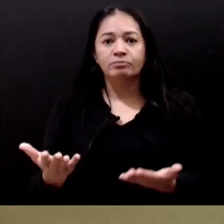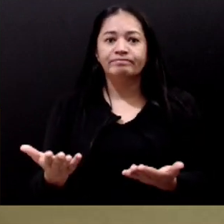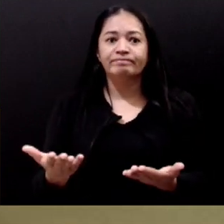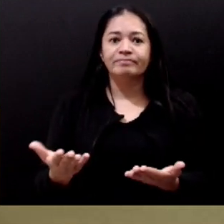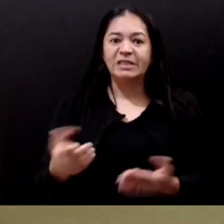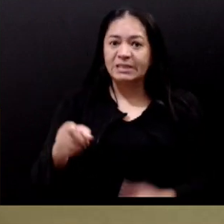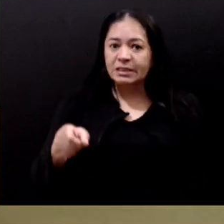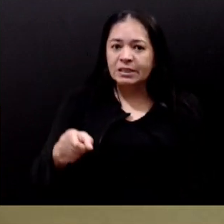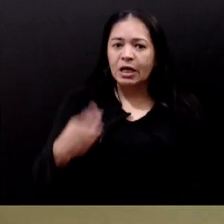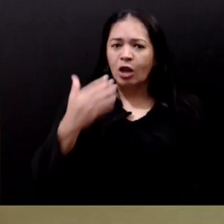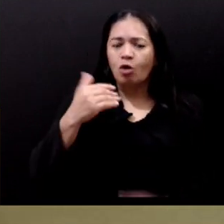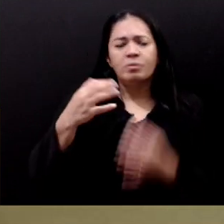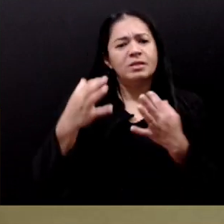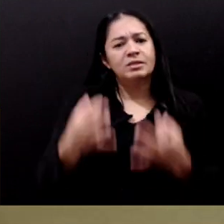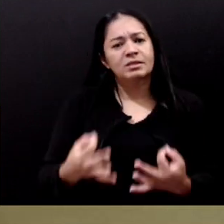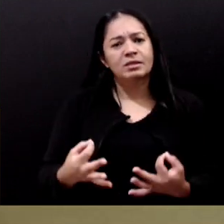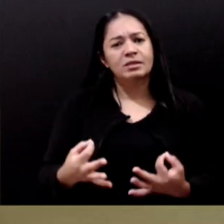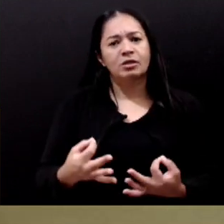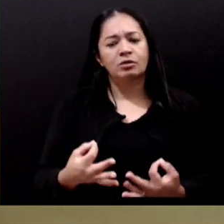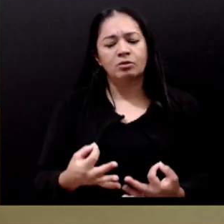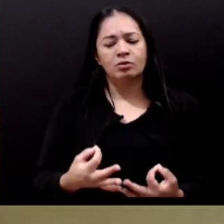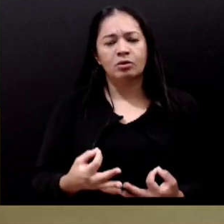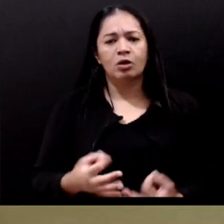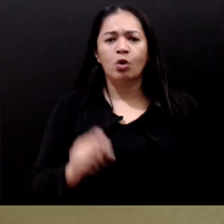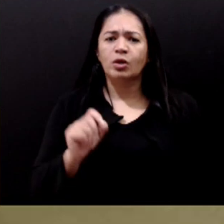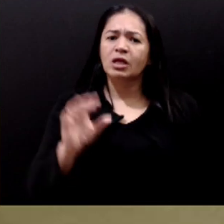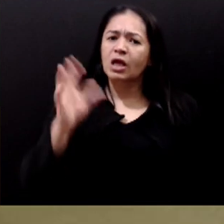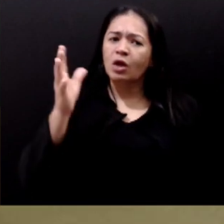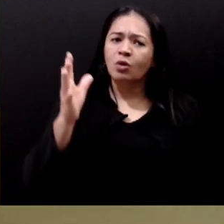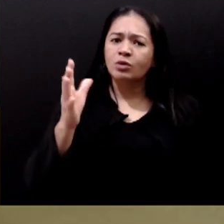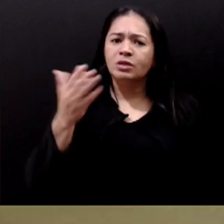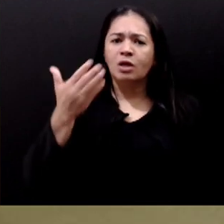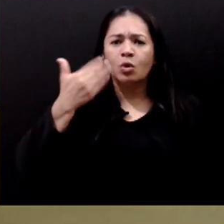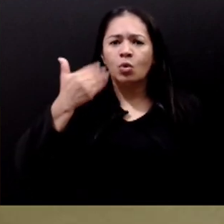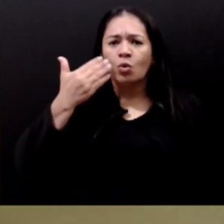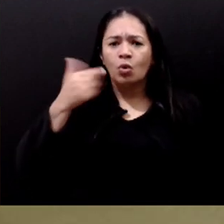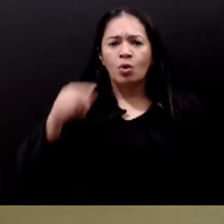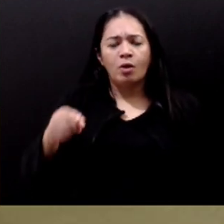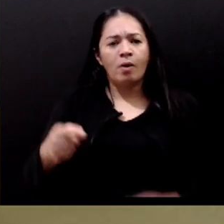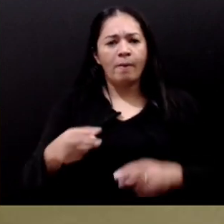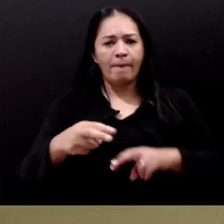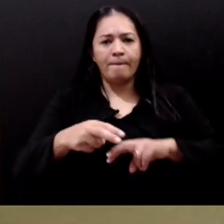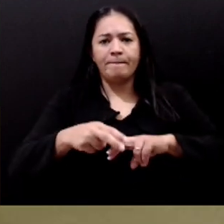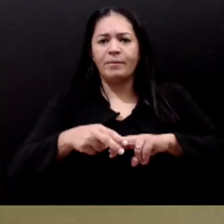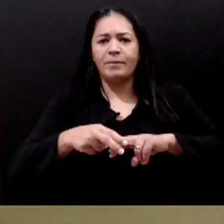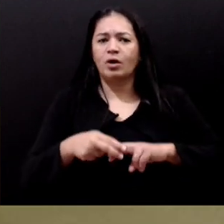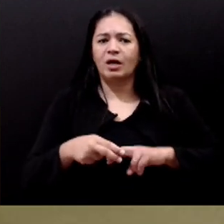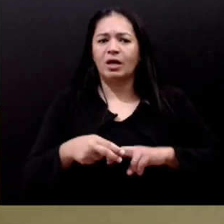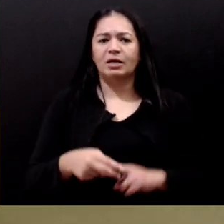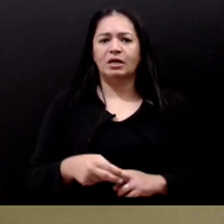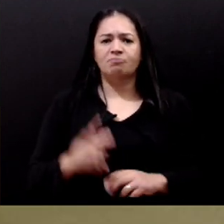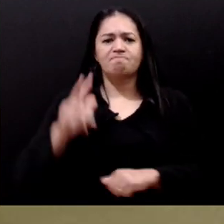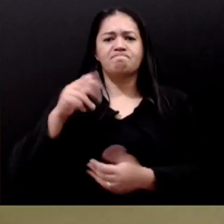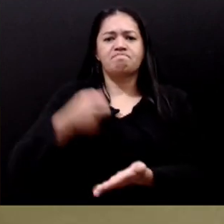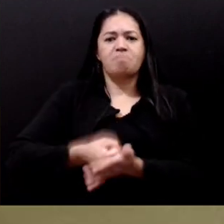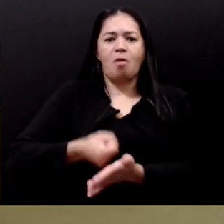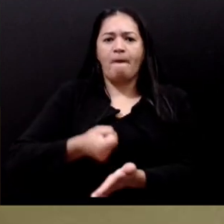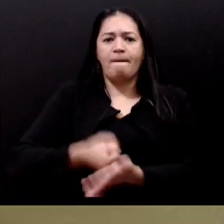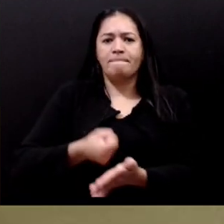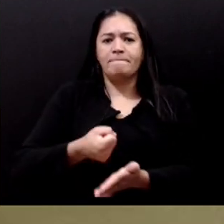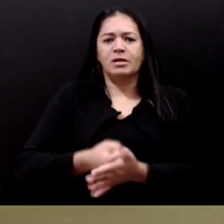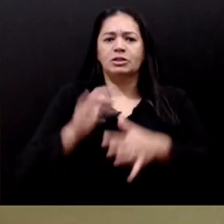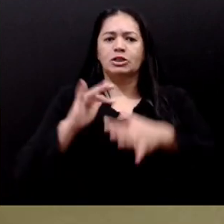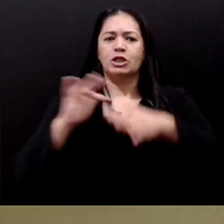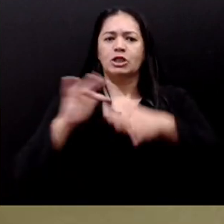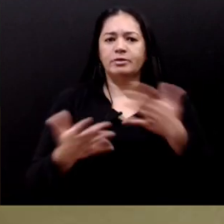nutrindo? O que será que ela tem consumido, né, por conta, dessa imposição que a rede social nos coloca?".